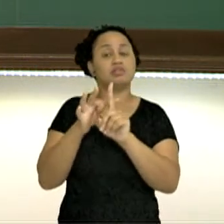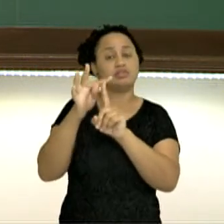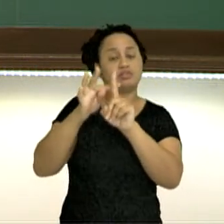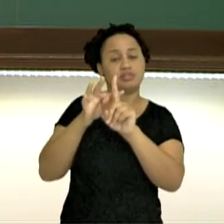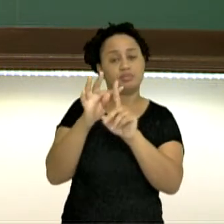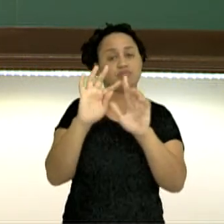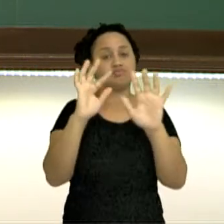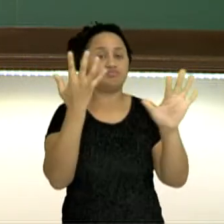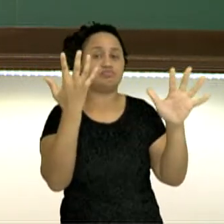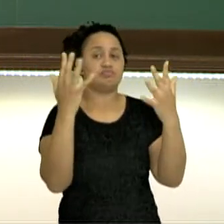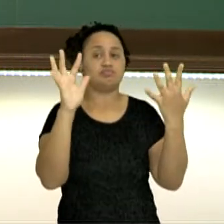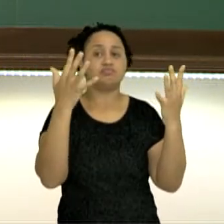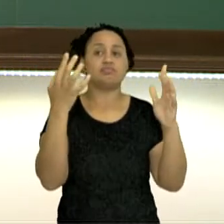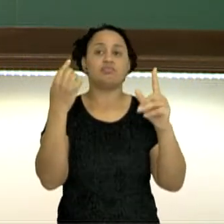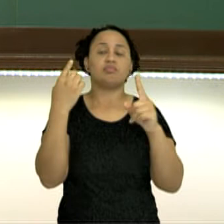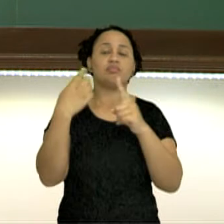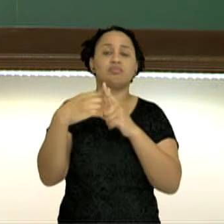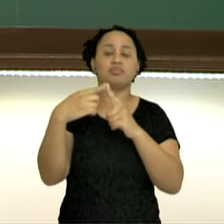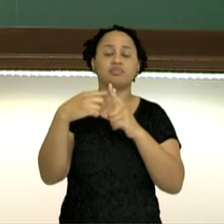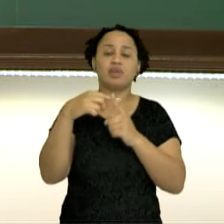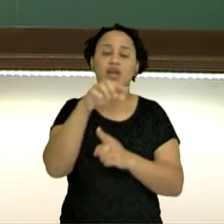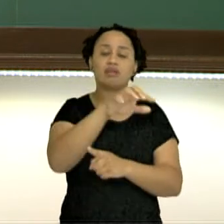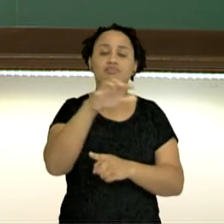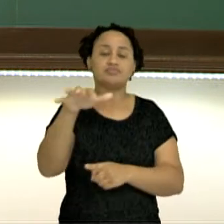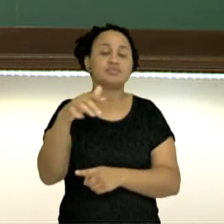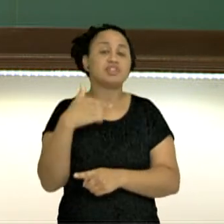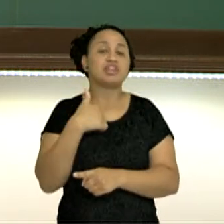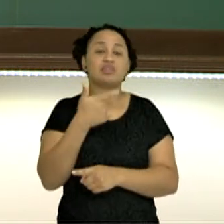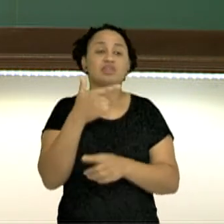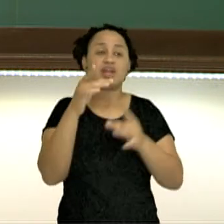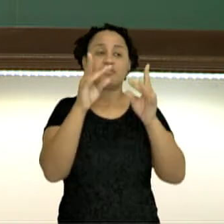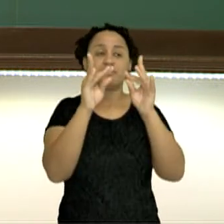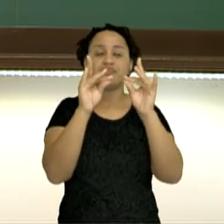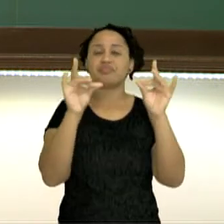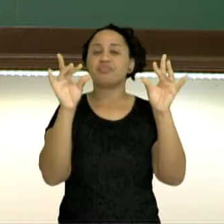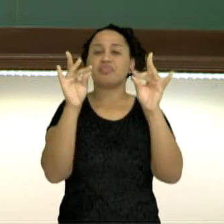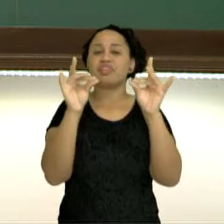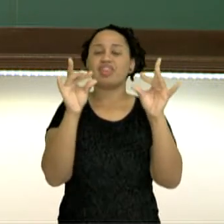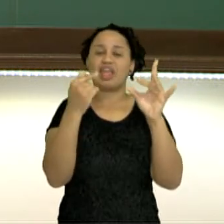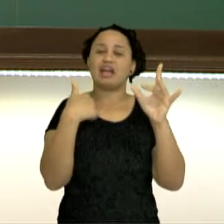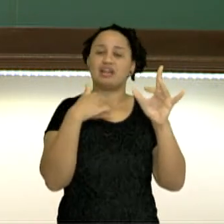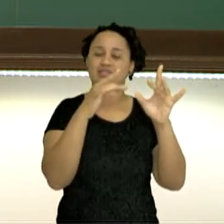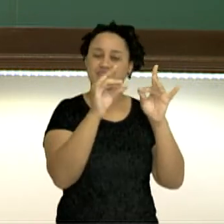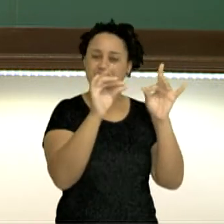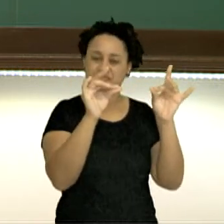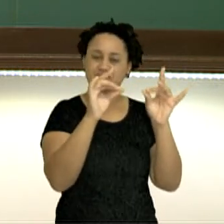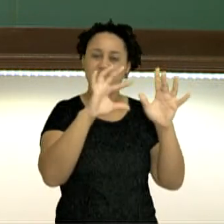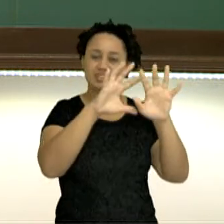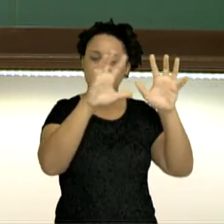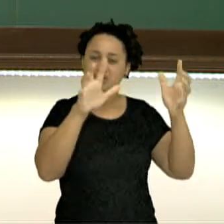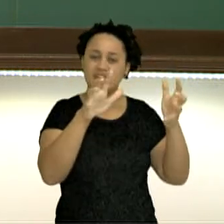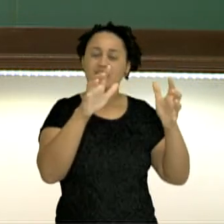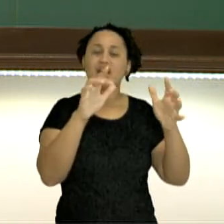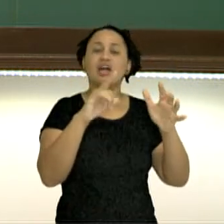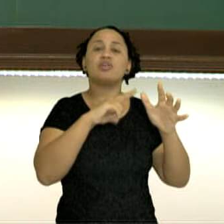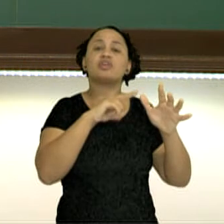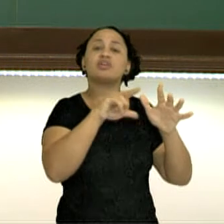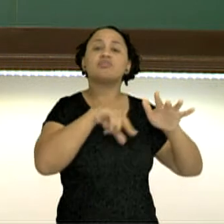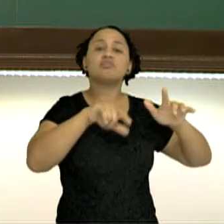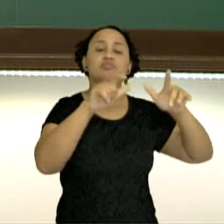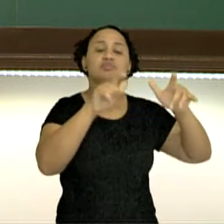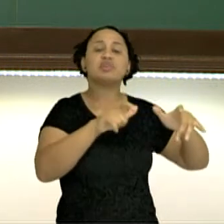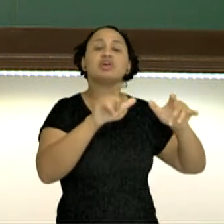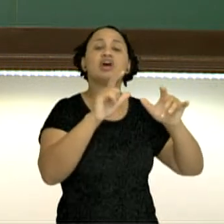clima, pois áreas que não possuem umidade na atmosfera ou grandes corpos hídricos, apresentarão